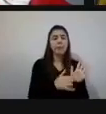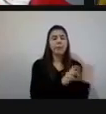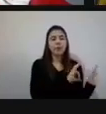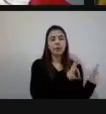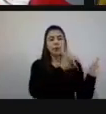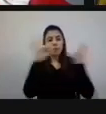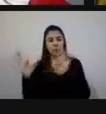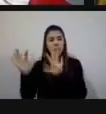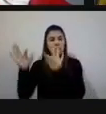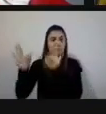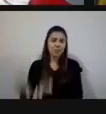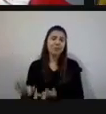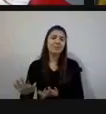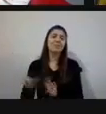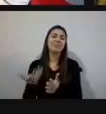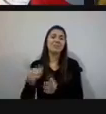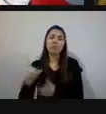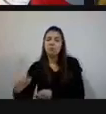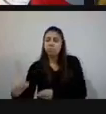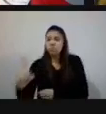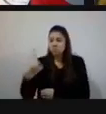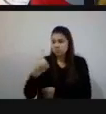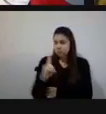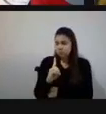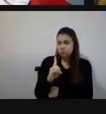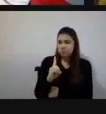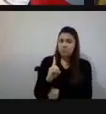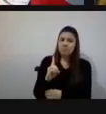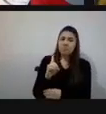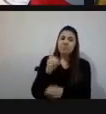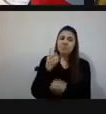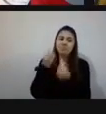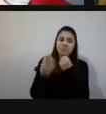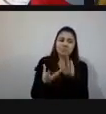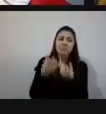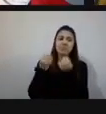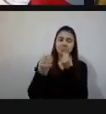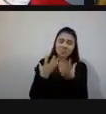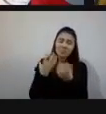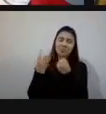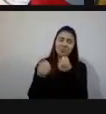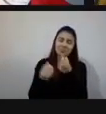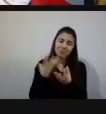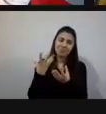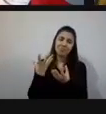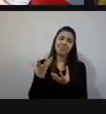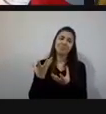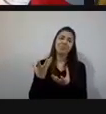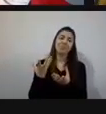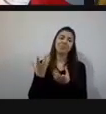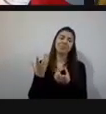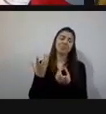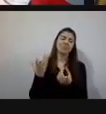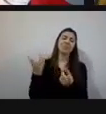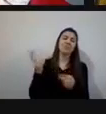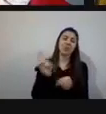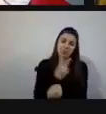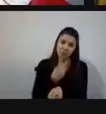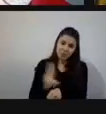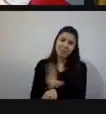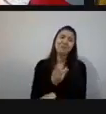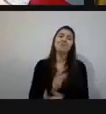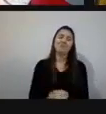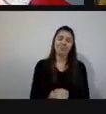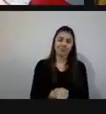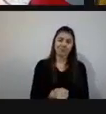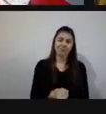vezes, toda vez vem alguém no final. E olha, se não for alguém no final trazer um relato, vai procurar um pouquinho depois